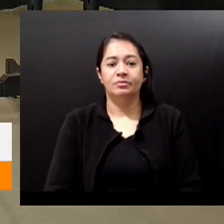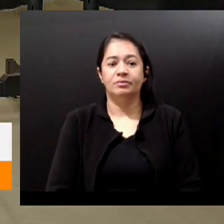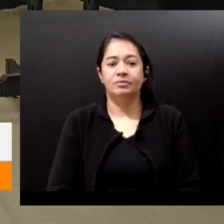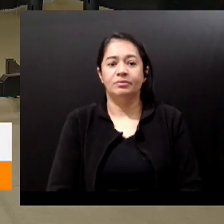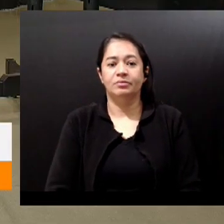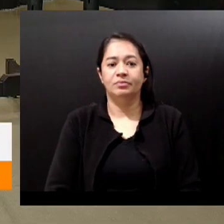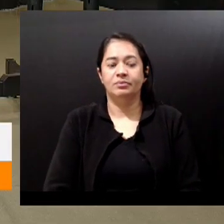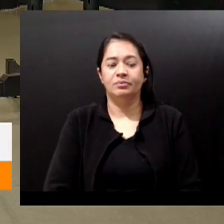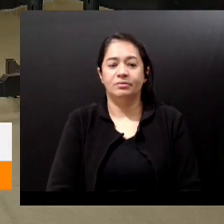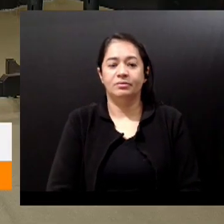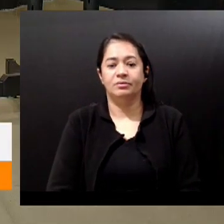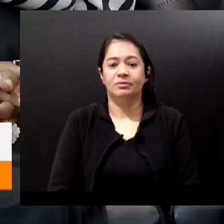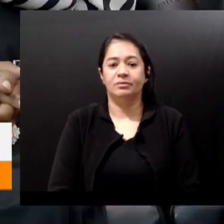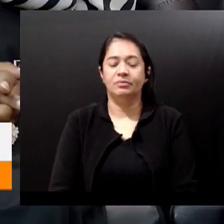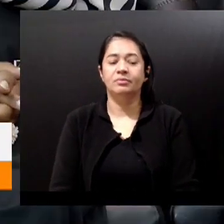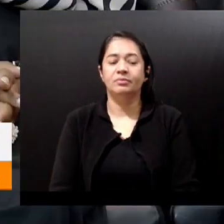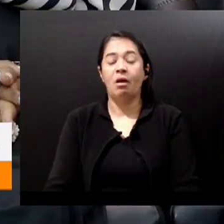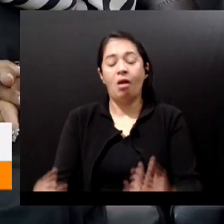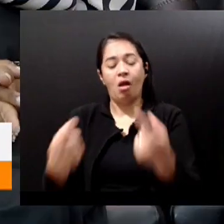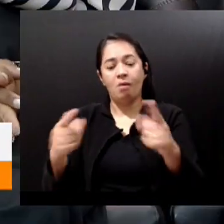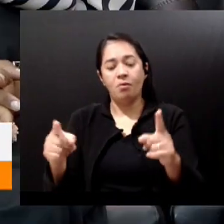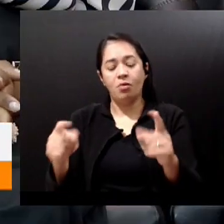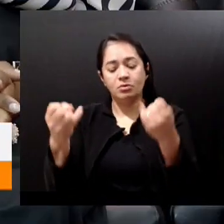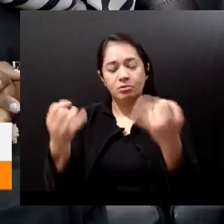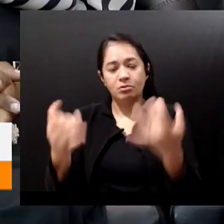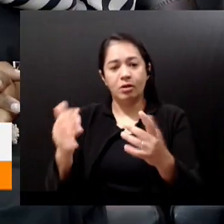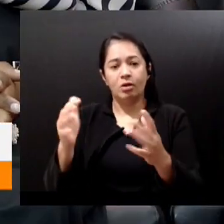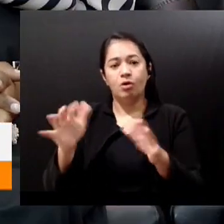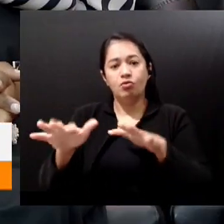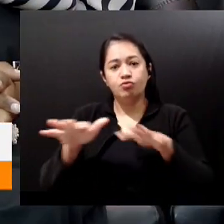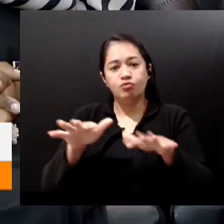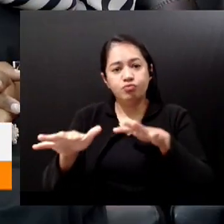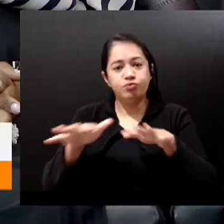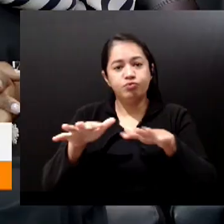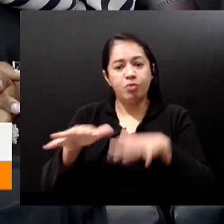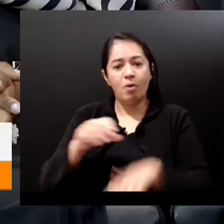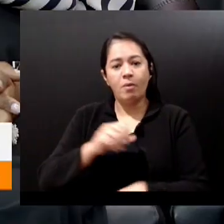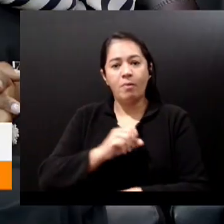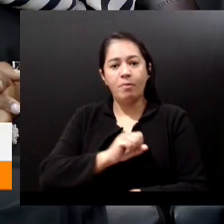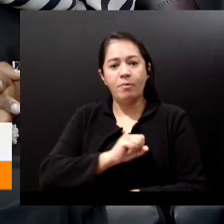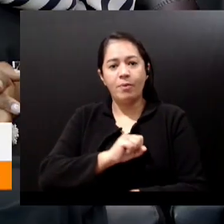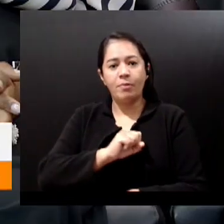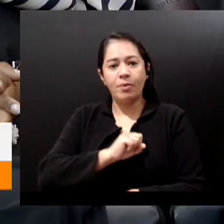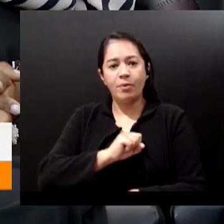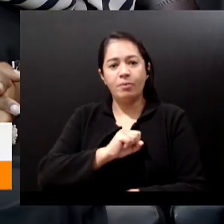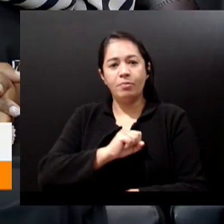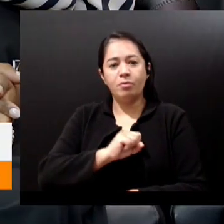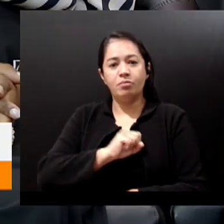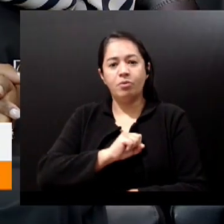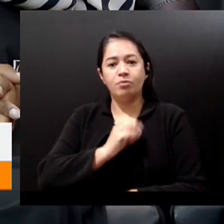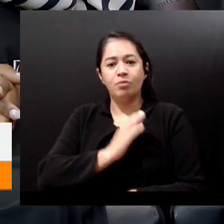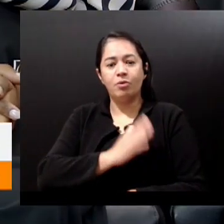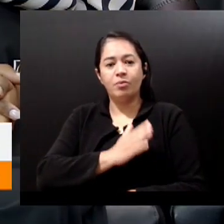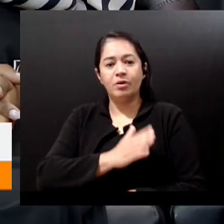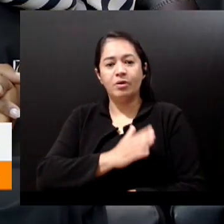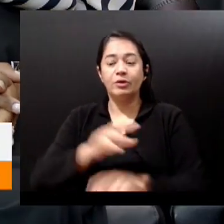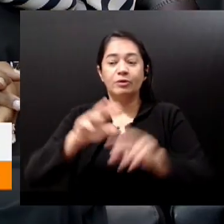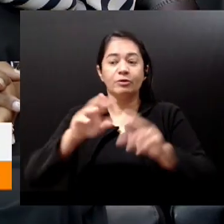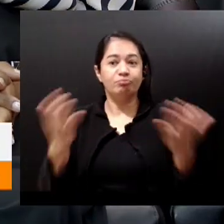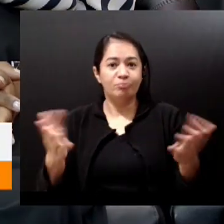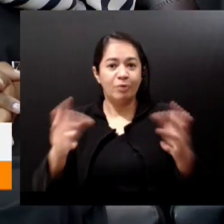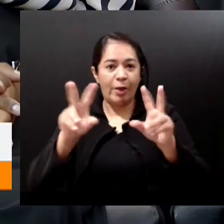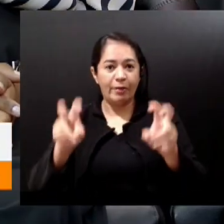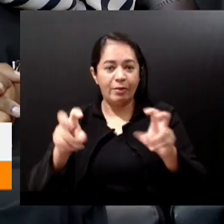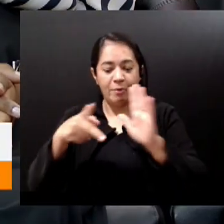né? As próprias batidas do coração, assim como, aliás, é tema até de poesias, inclusive de música. A Sim. gente sabe que a